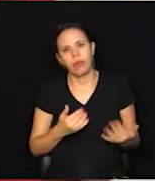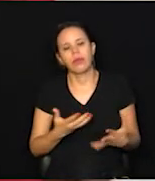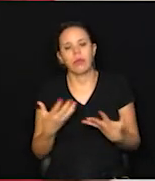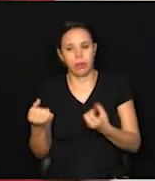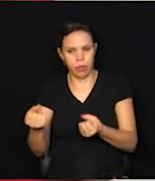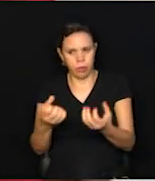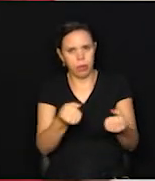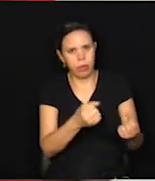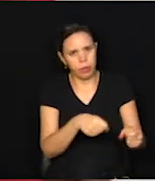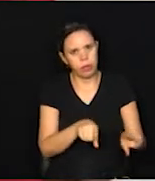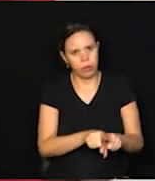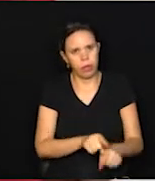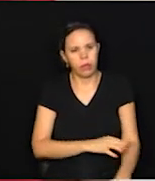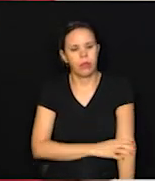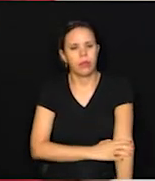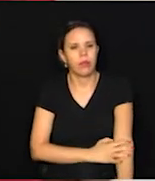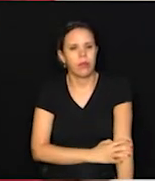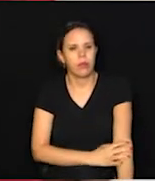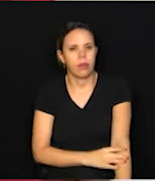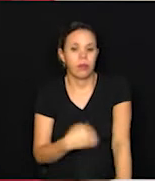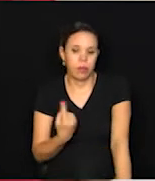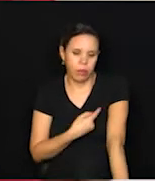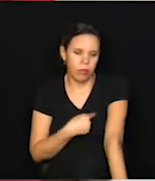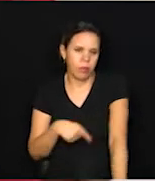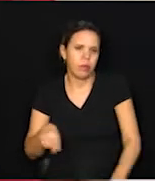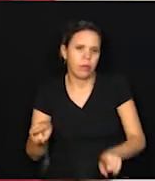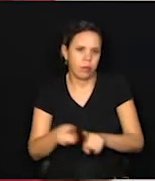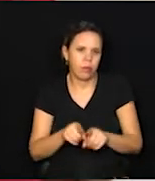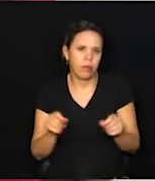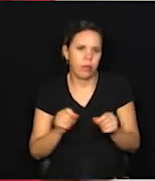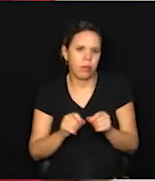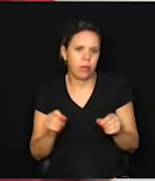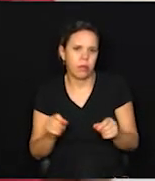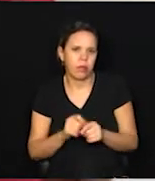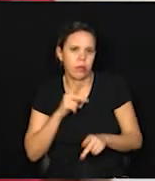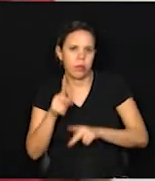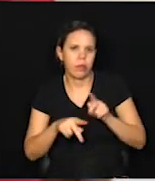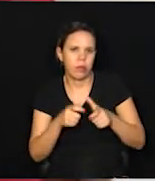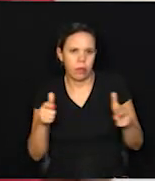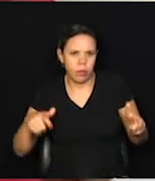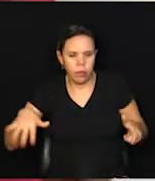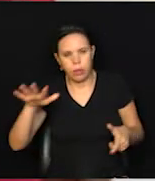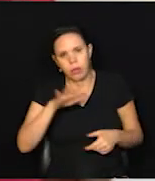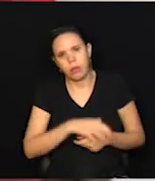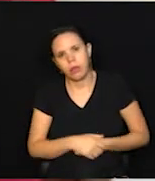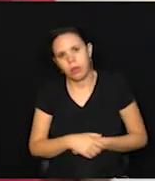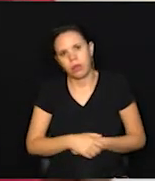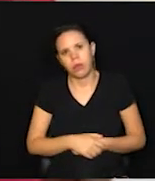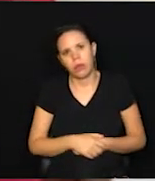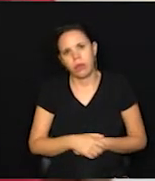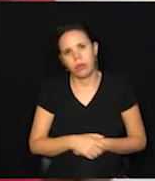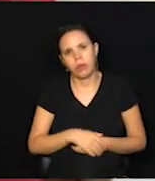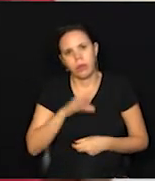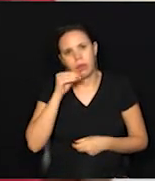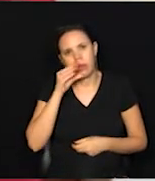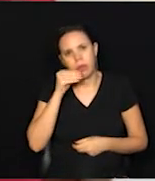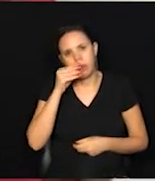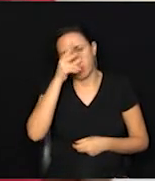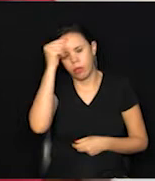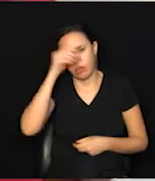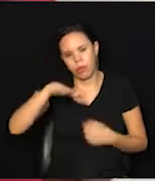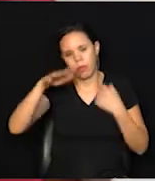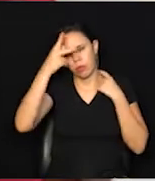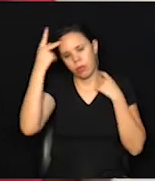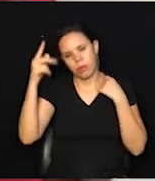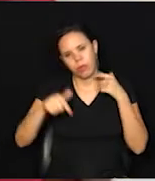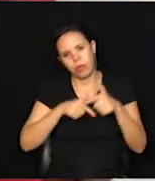contempladas. Assim como nós também vamos ter que fazer com a população de servidores expostos e até